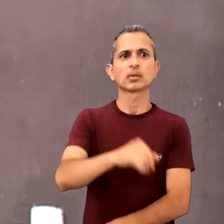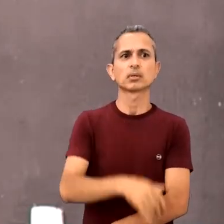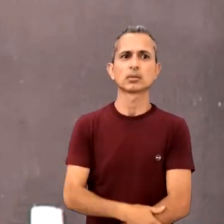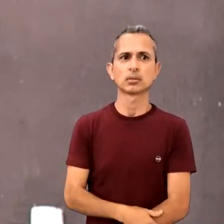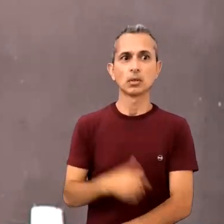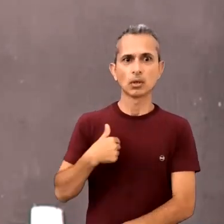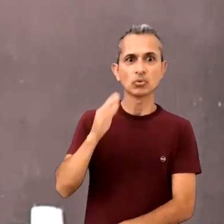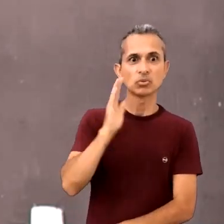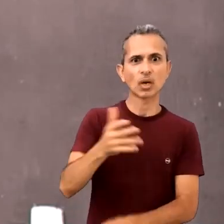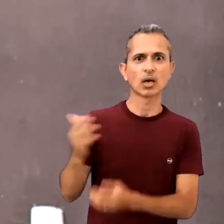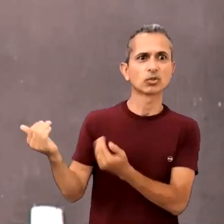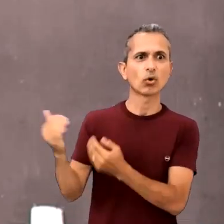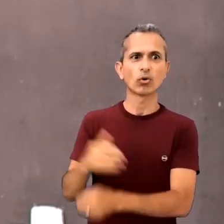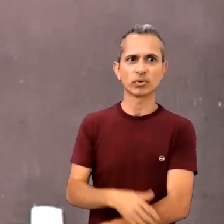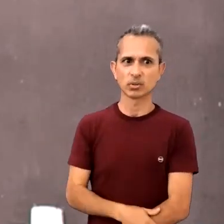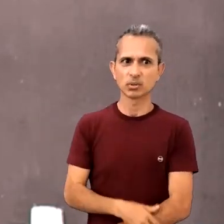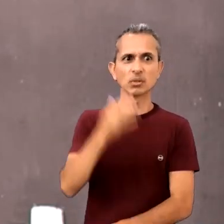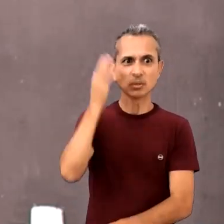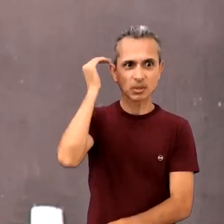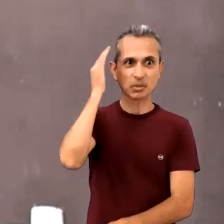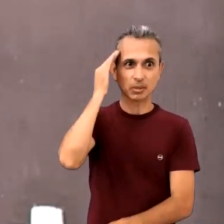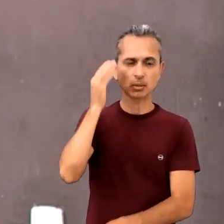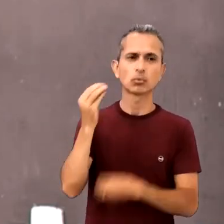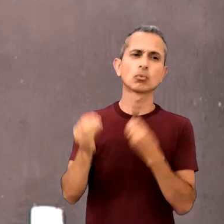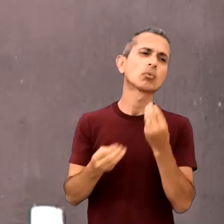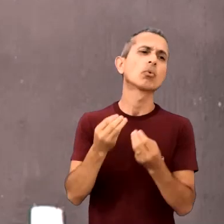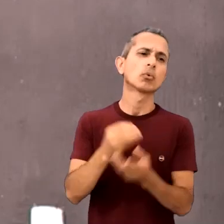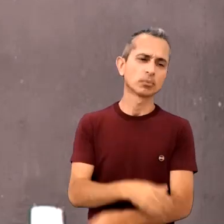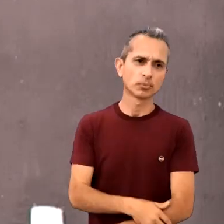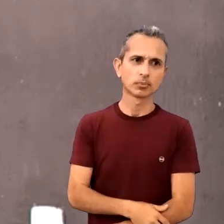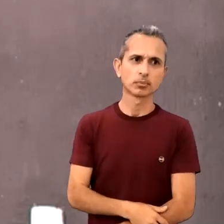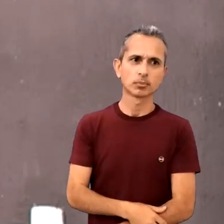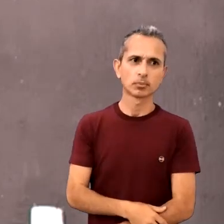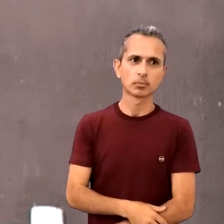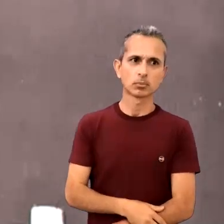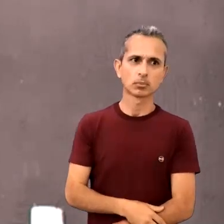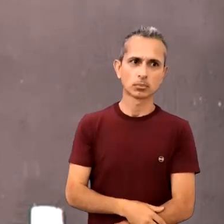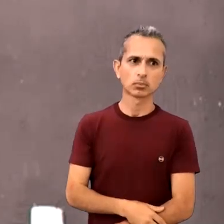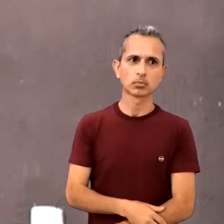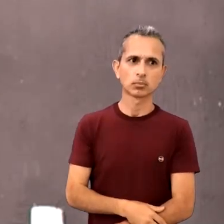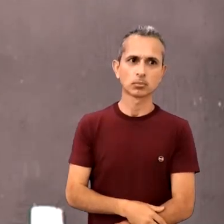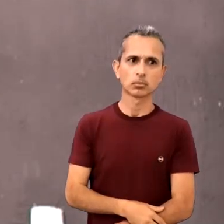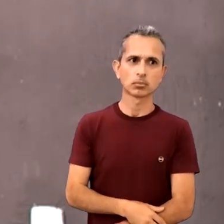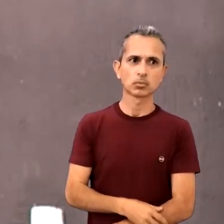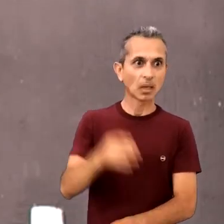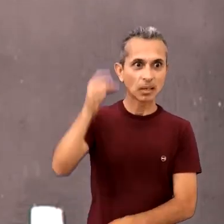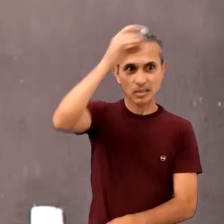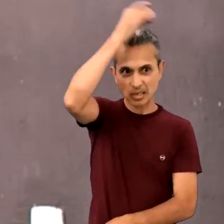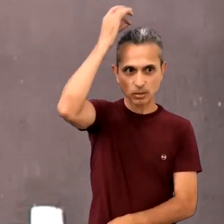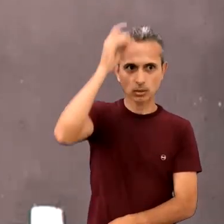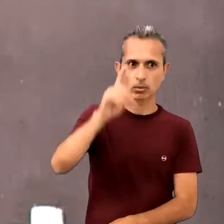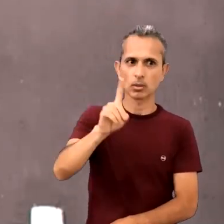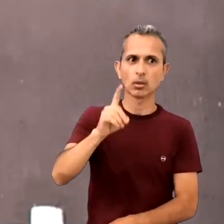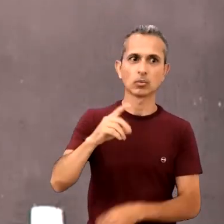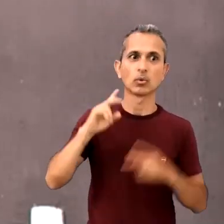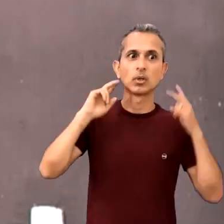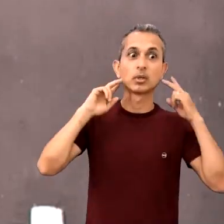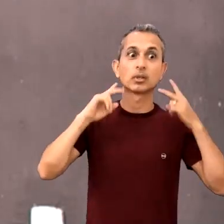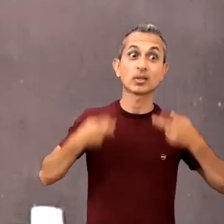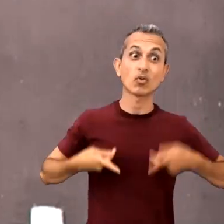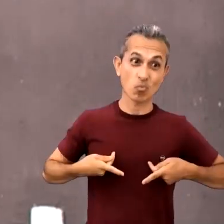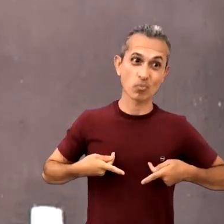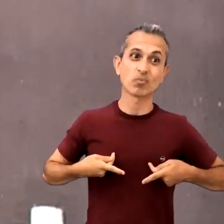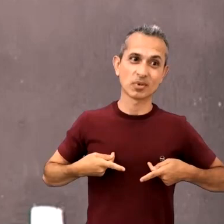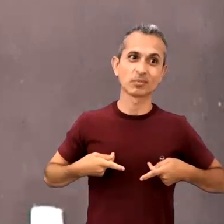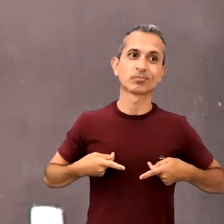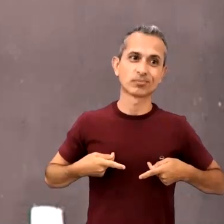que é. Não vem me dizer que não é um santo. Não. É um ser humano de carne e osso. E a gente